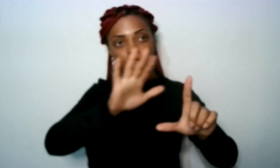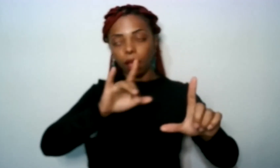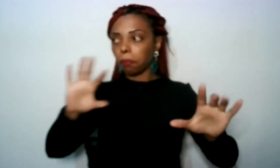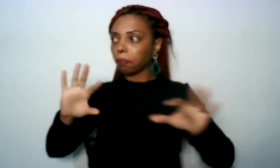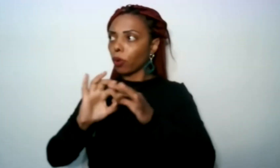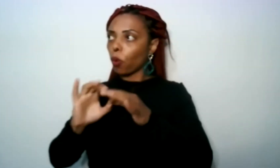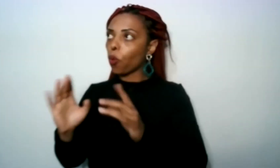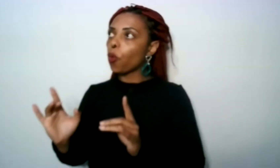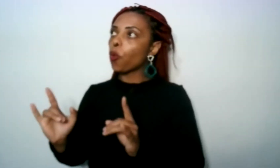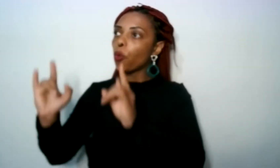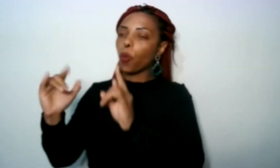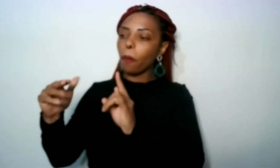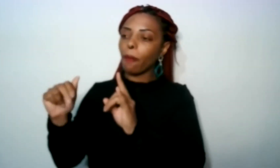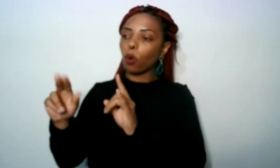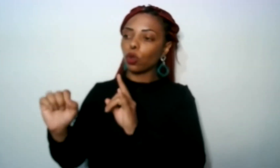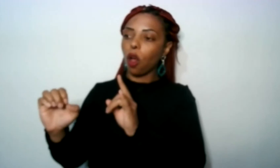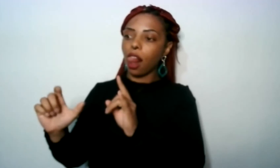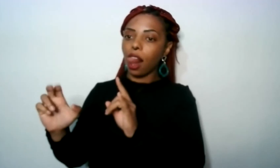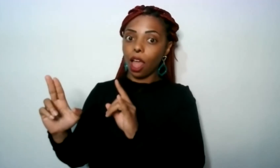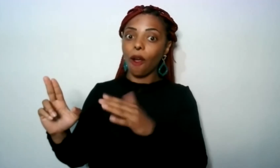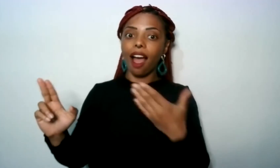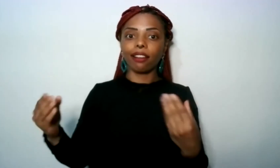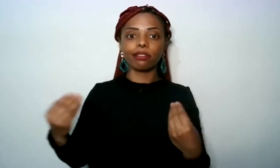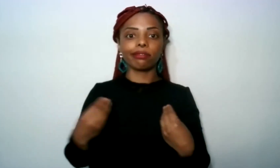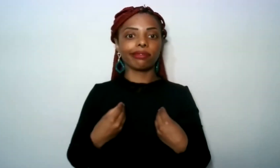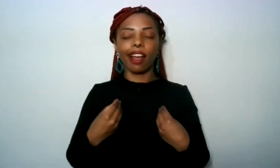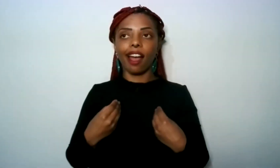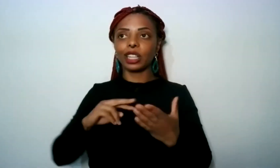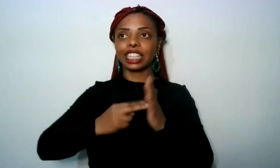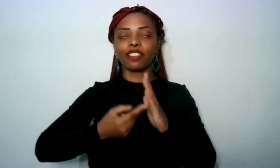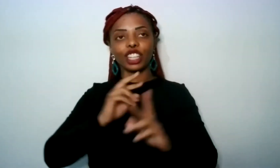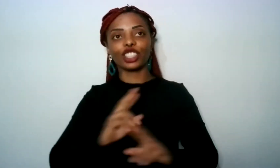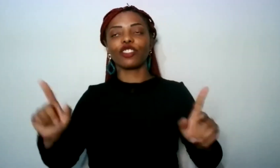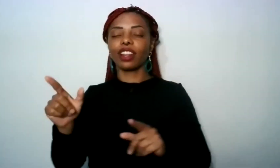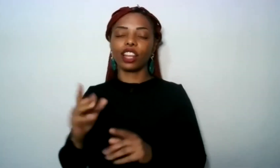um outro andamento realmente para os objetos então é muito interessante